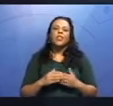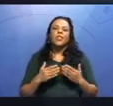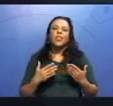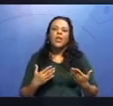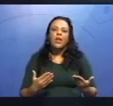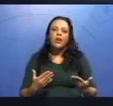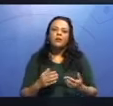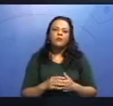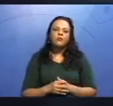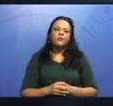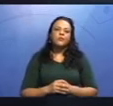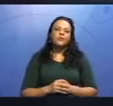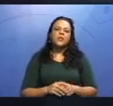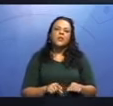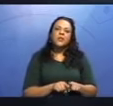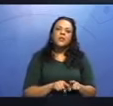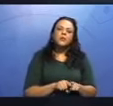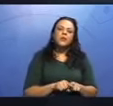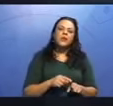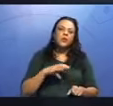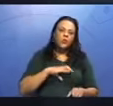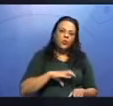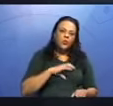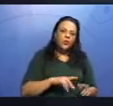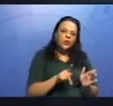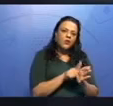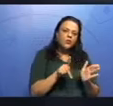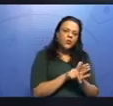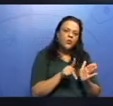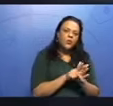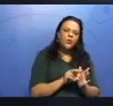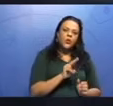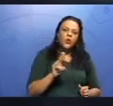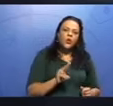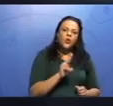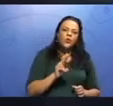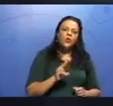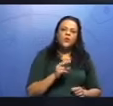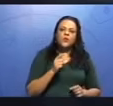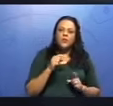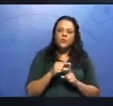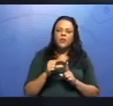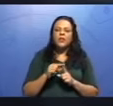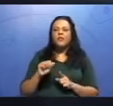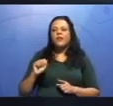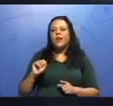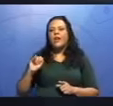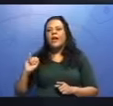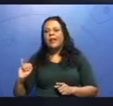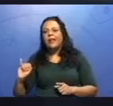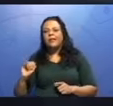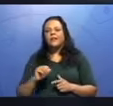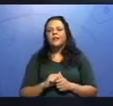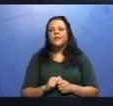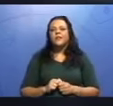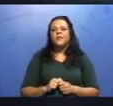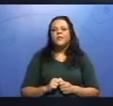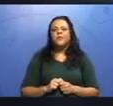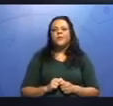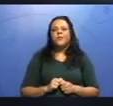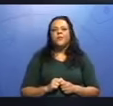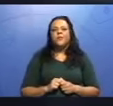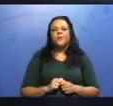é costumeira, que é própria da linguagem coloquial. Você não leu o livro, então não dê palpite sobre